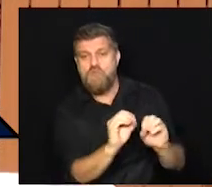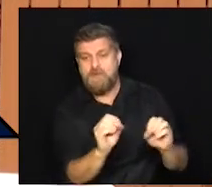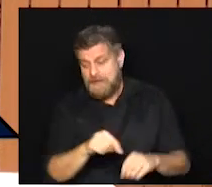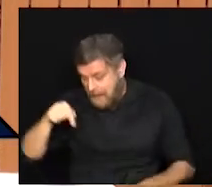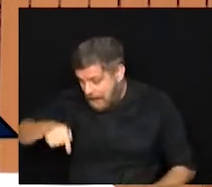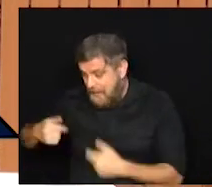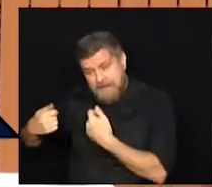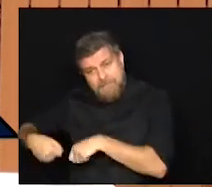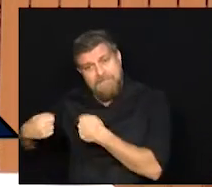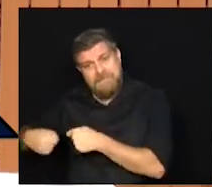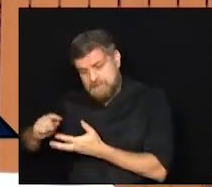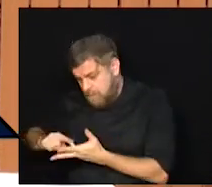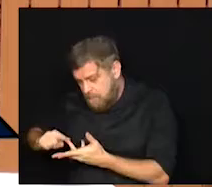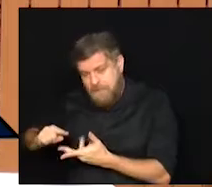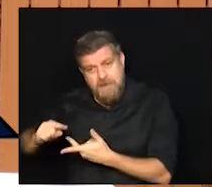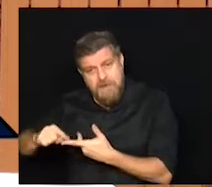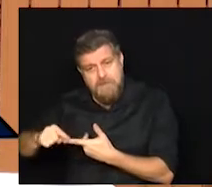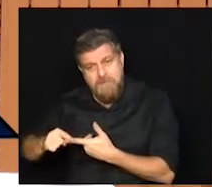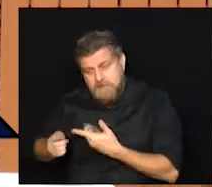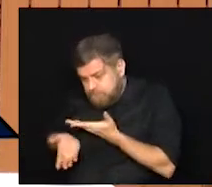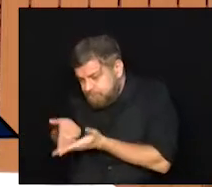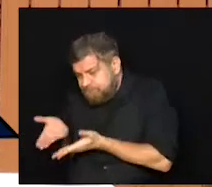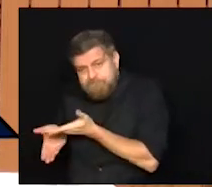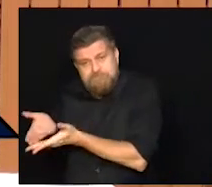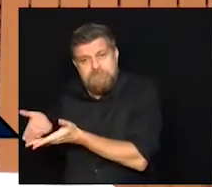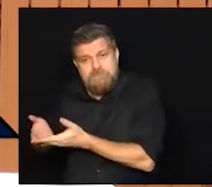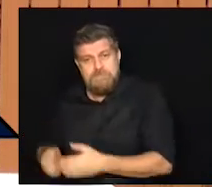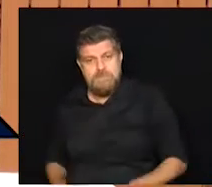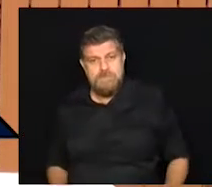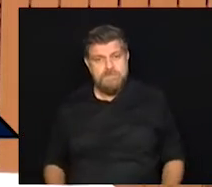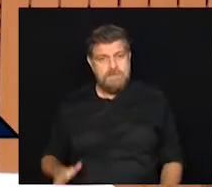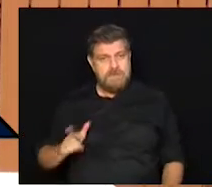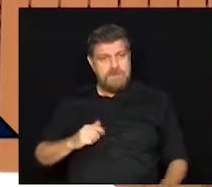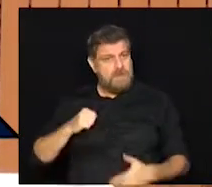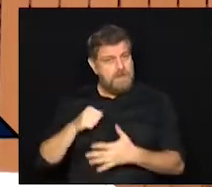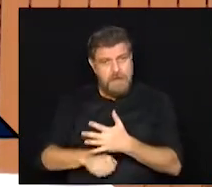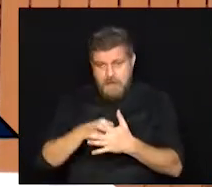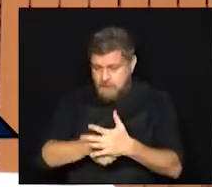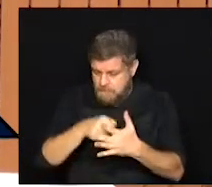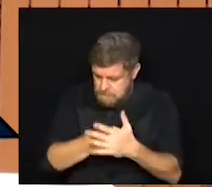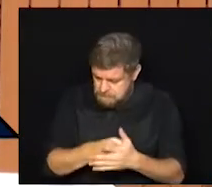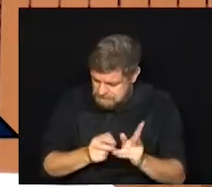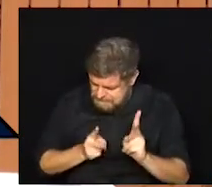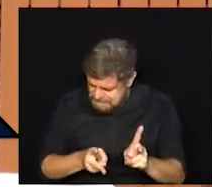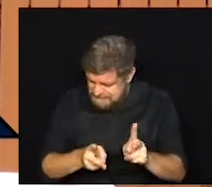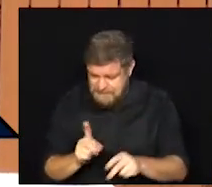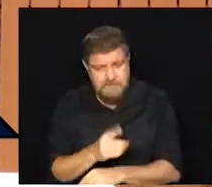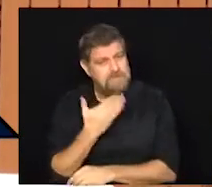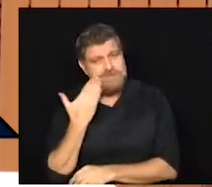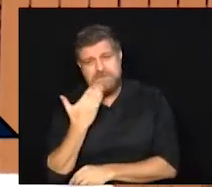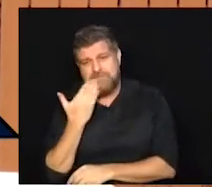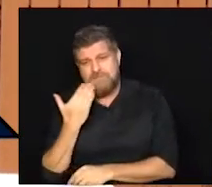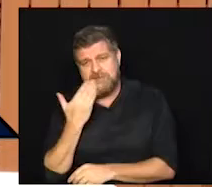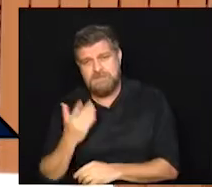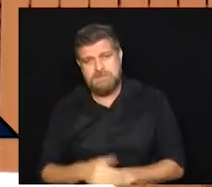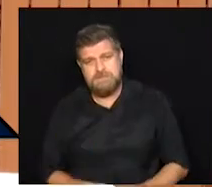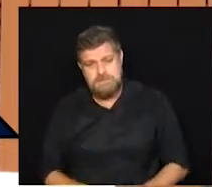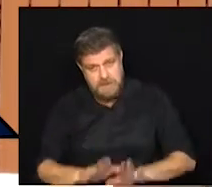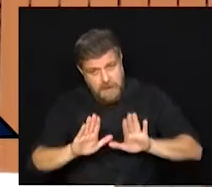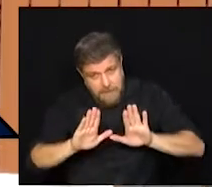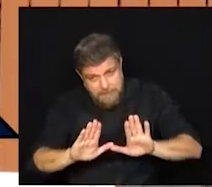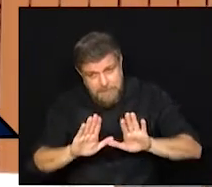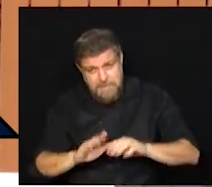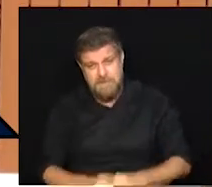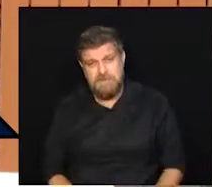precisam. Por isso que eu falo para você, é uma luta, não vai ser fácil, mas você